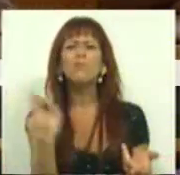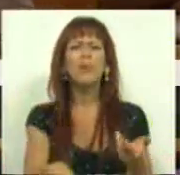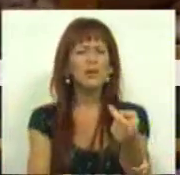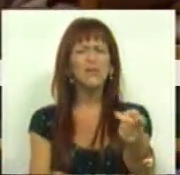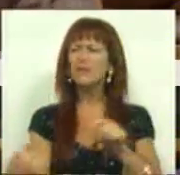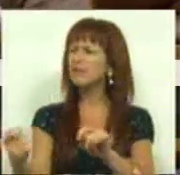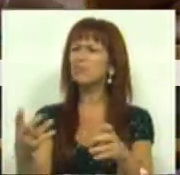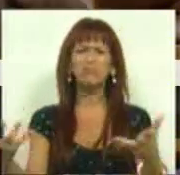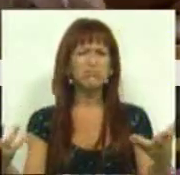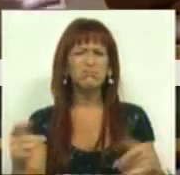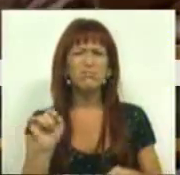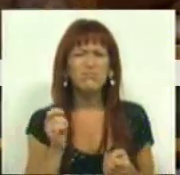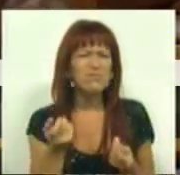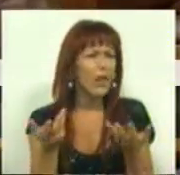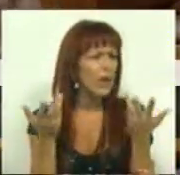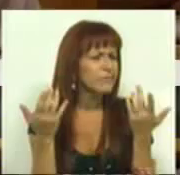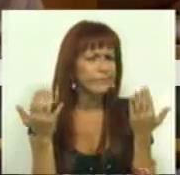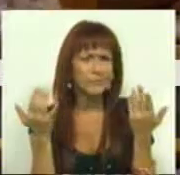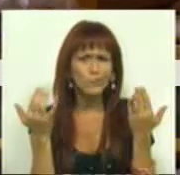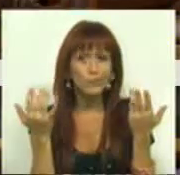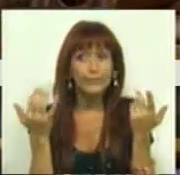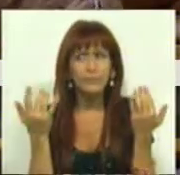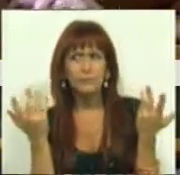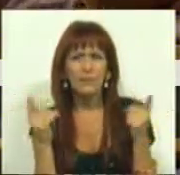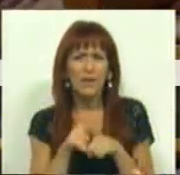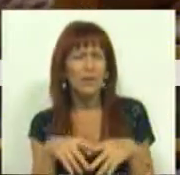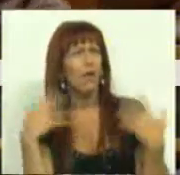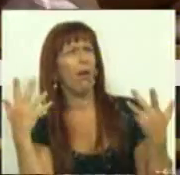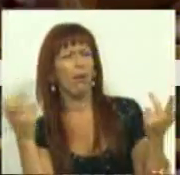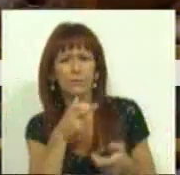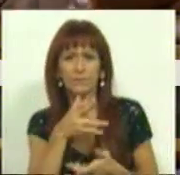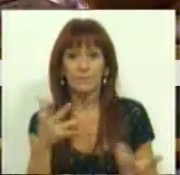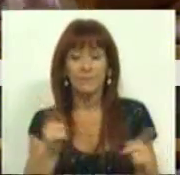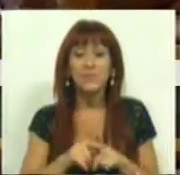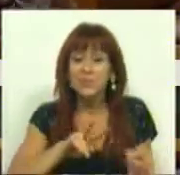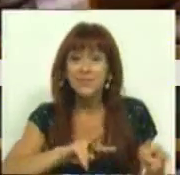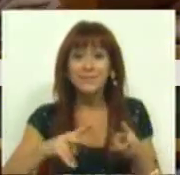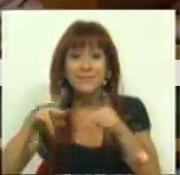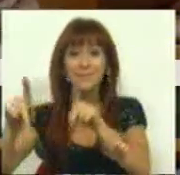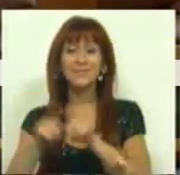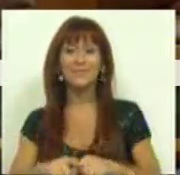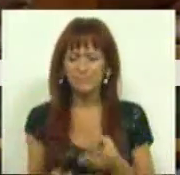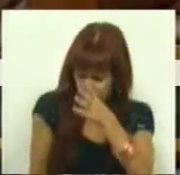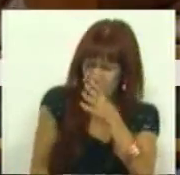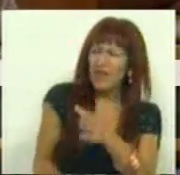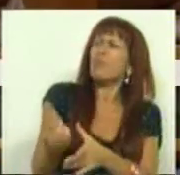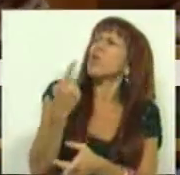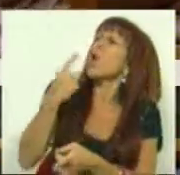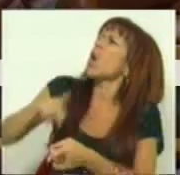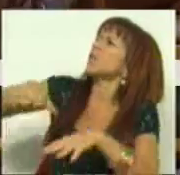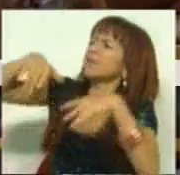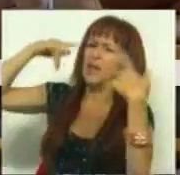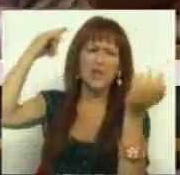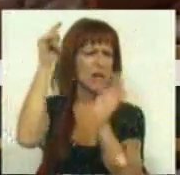aparece uma discussão um pouco gongórica de alteração, de refundação